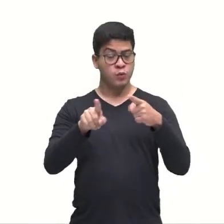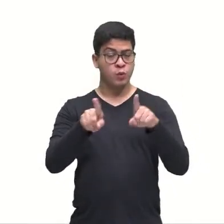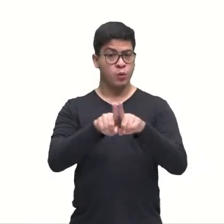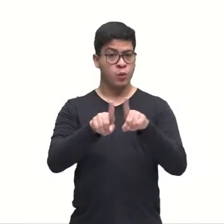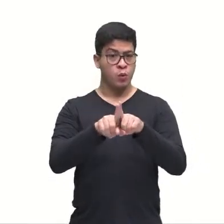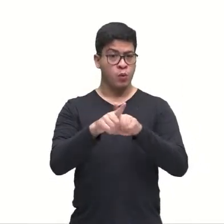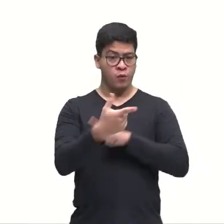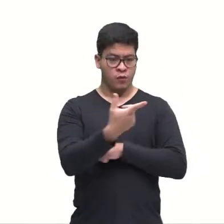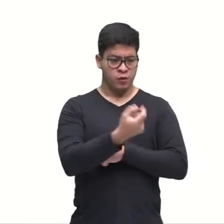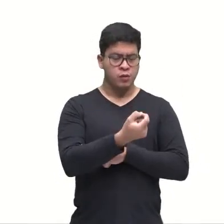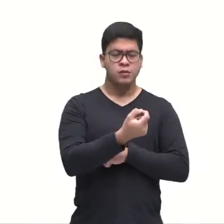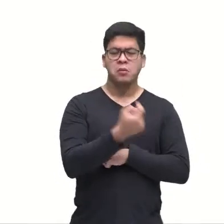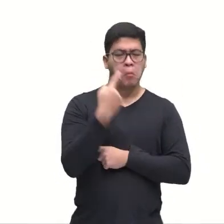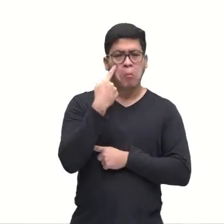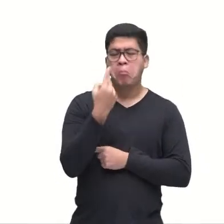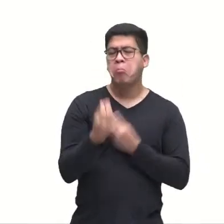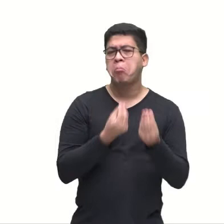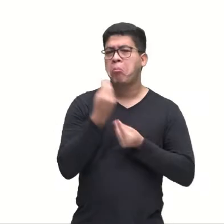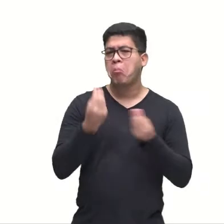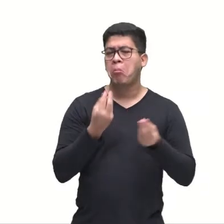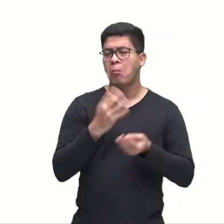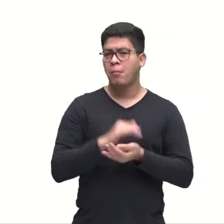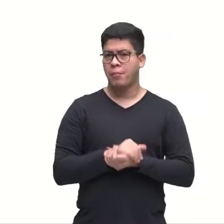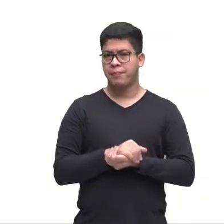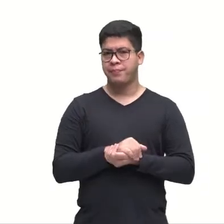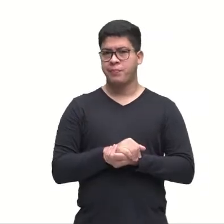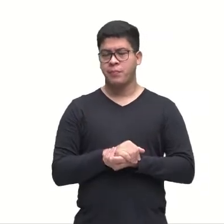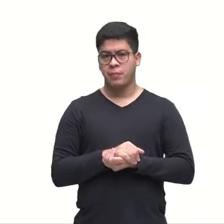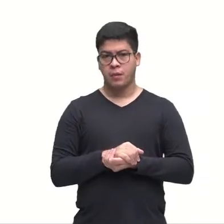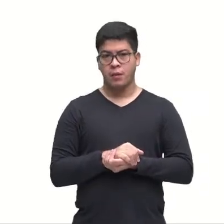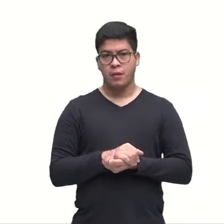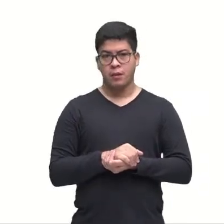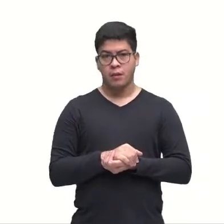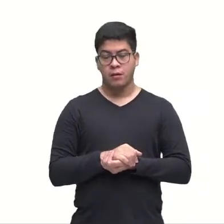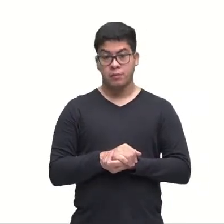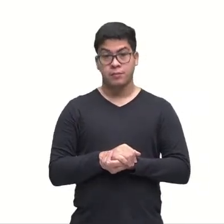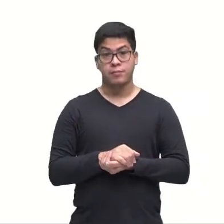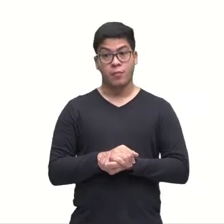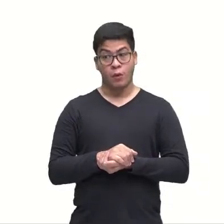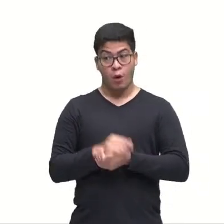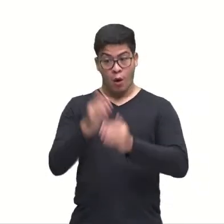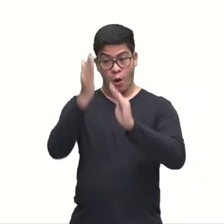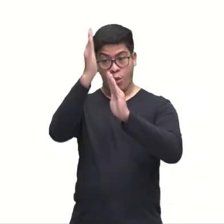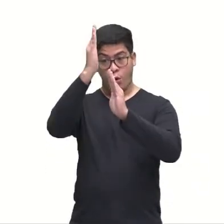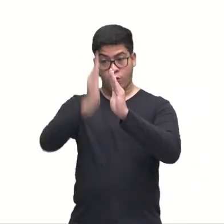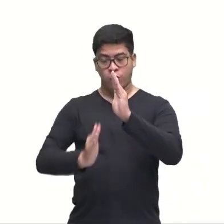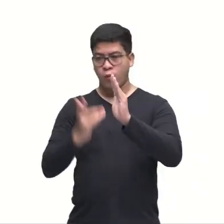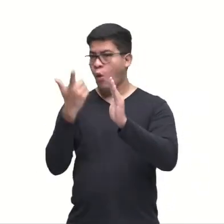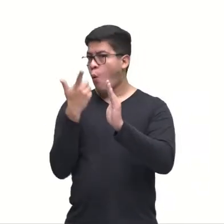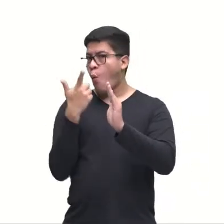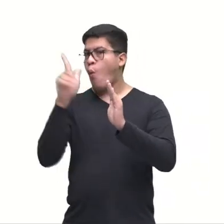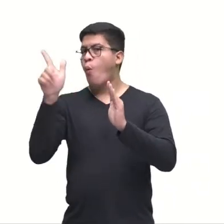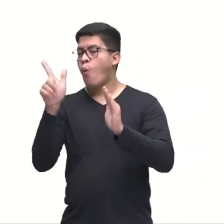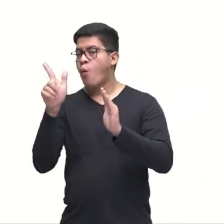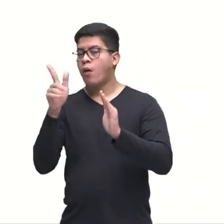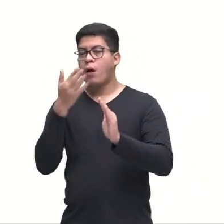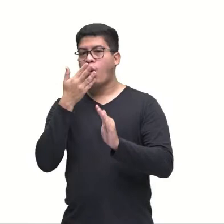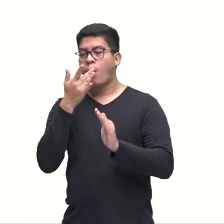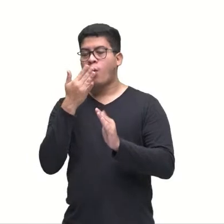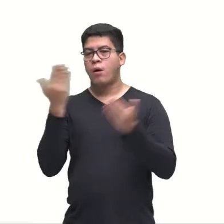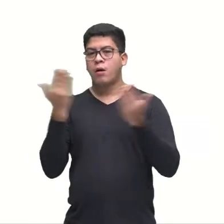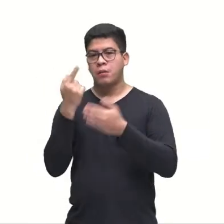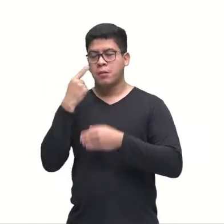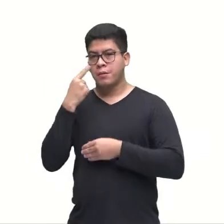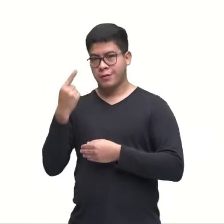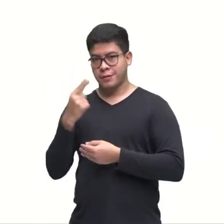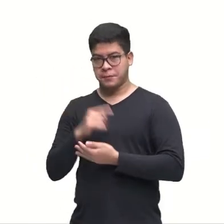que nós vamos fazer o seguinte agora. Preste atenção nessa parte aqui, pessoal. Você vai passar um traço aqui. Vou até colocar de outra cor. Você vai passar um